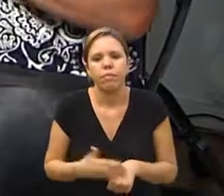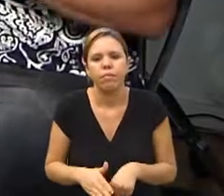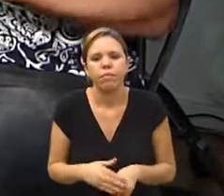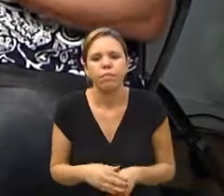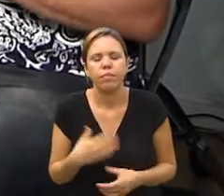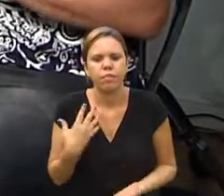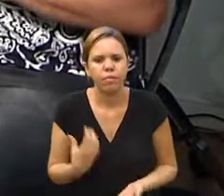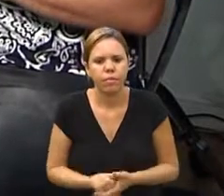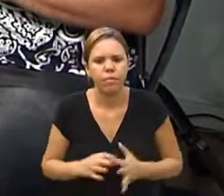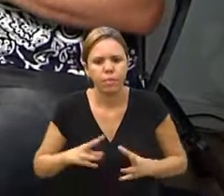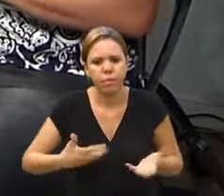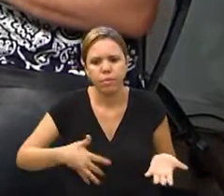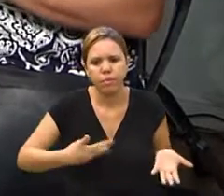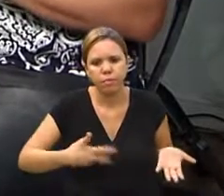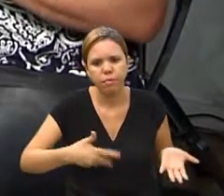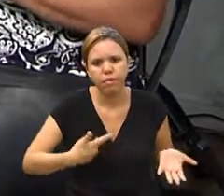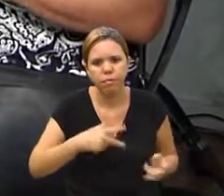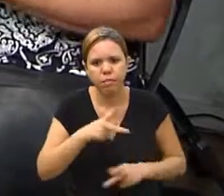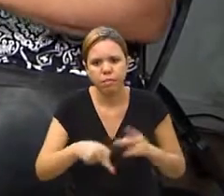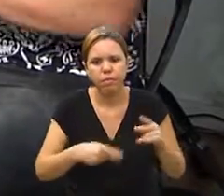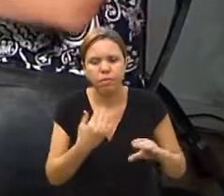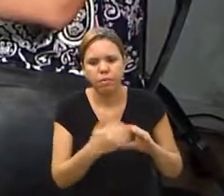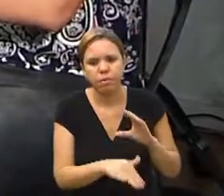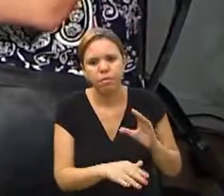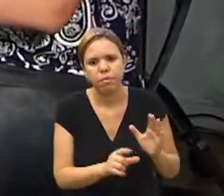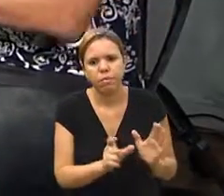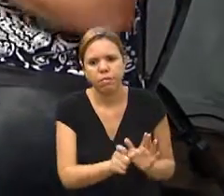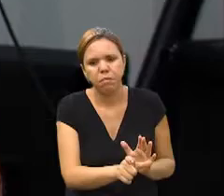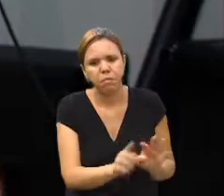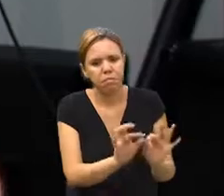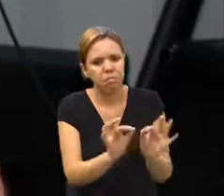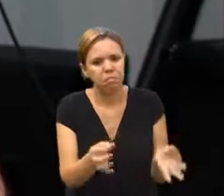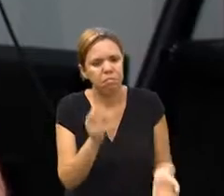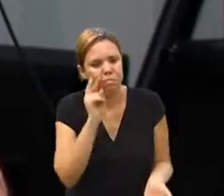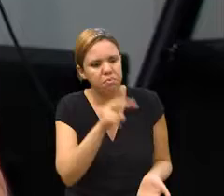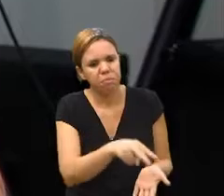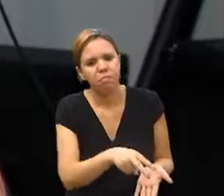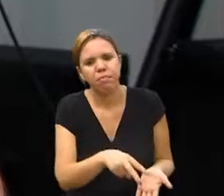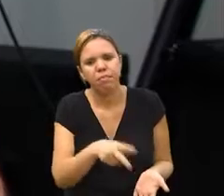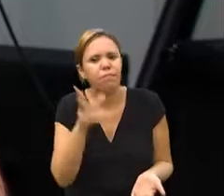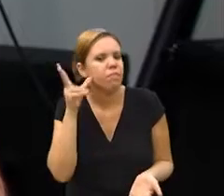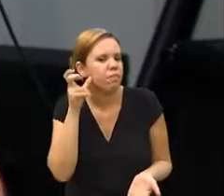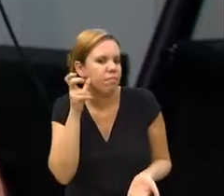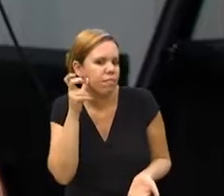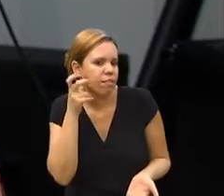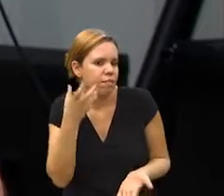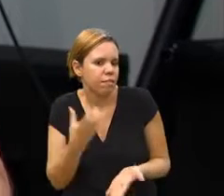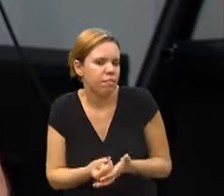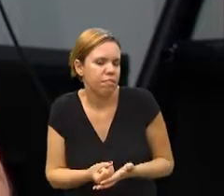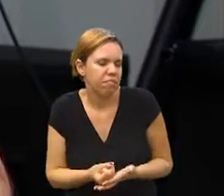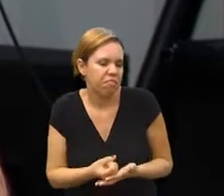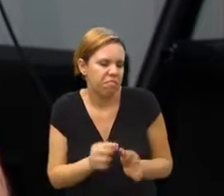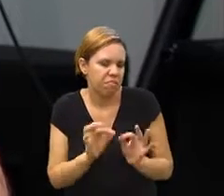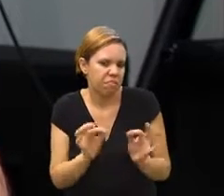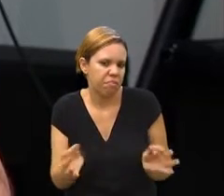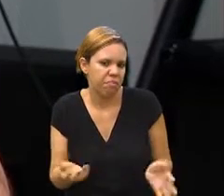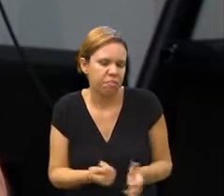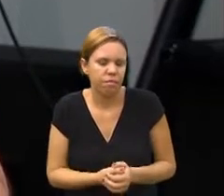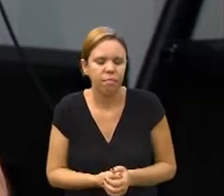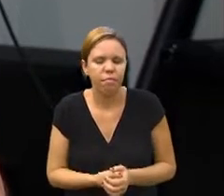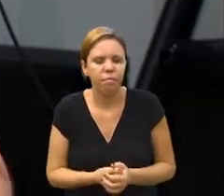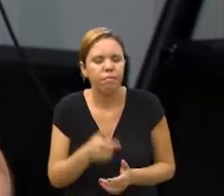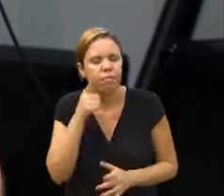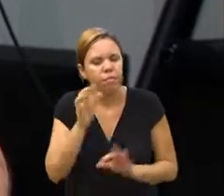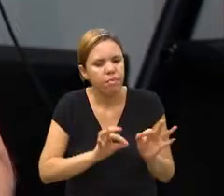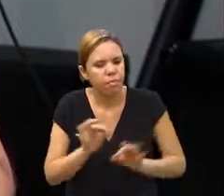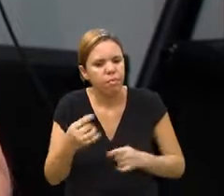Eu gravei tudo no violão e mandei para os caras uma gravação simples assim, de gravador de mão. A gente arranjou